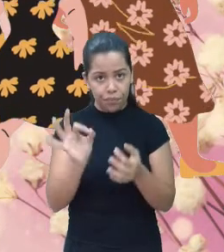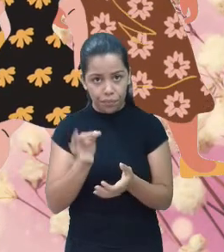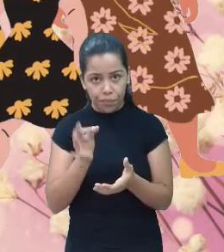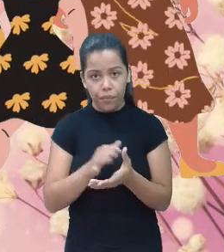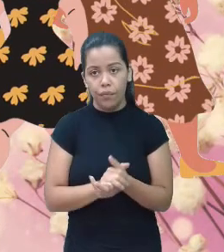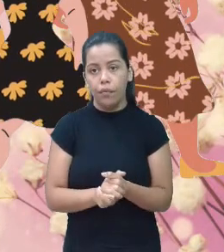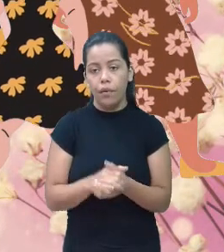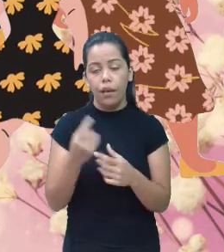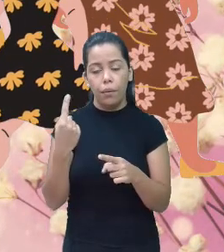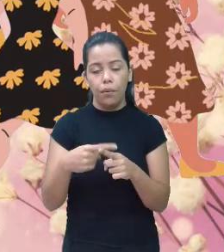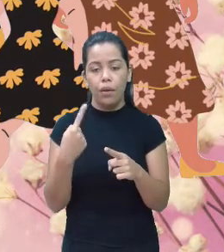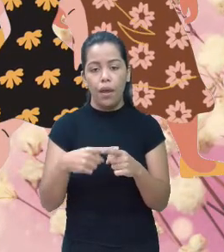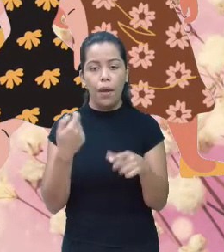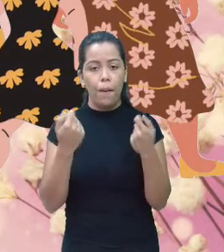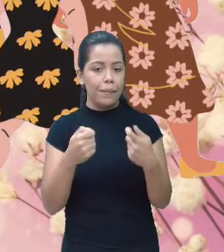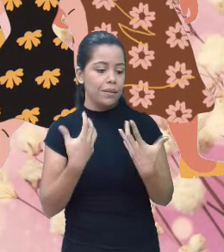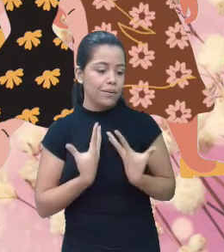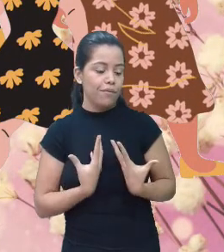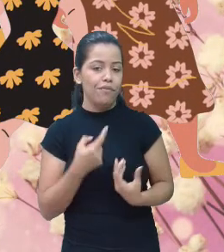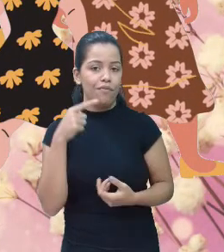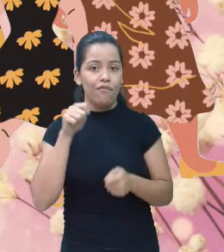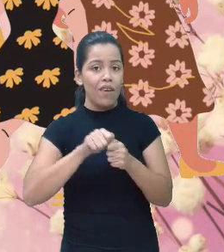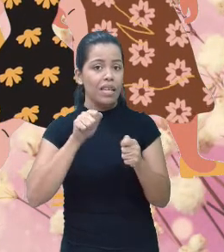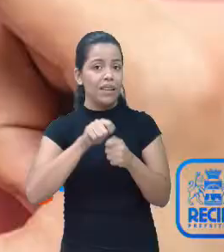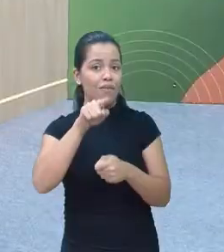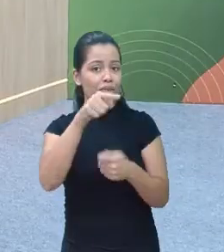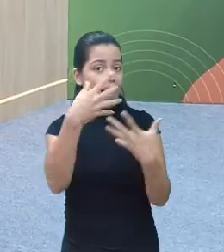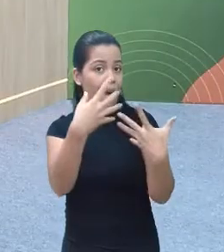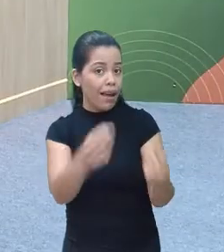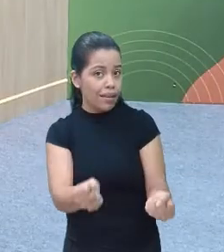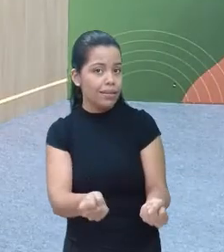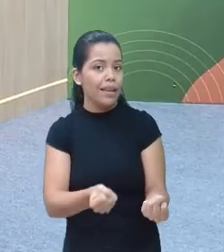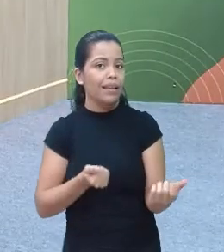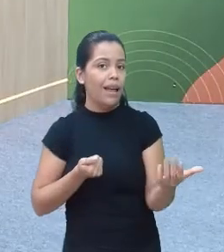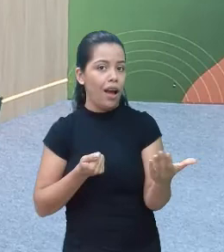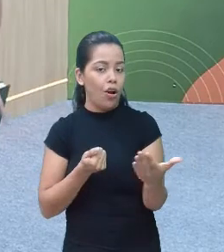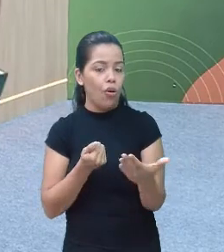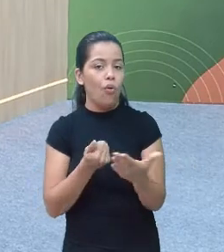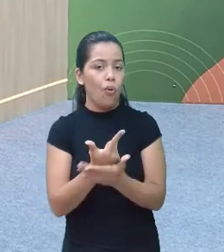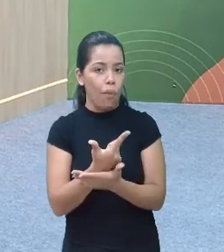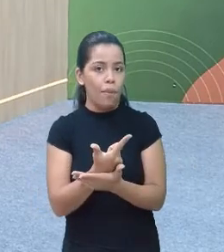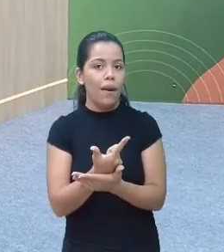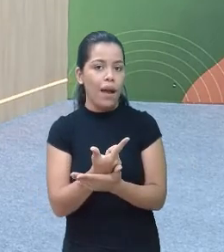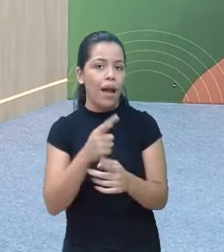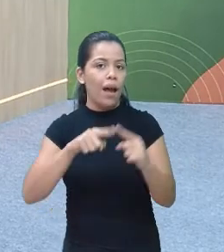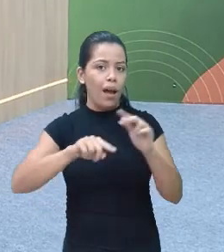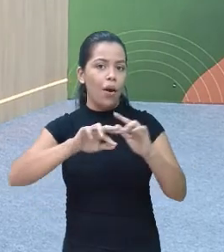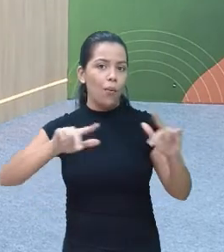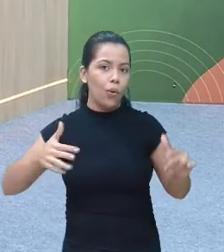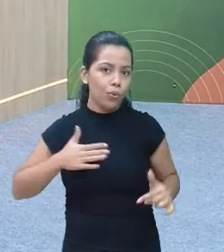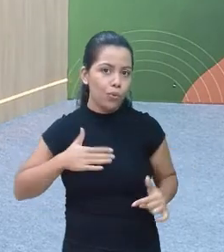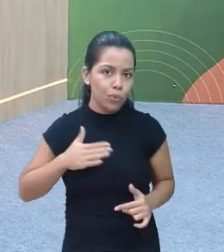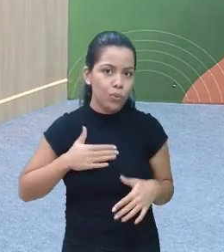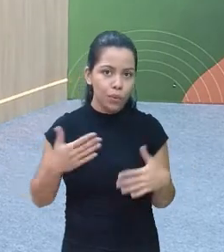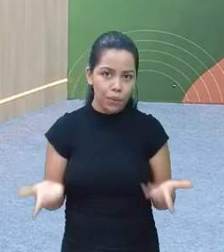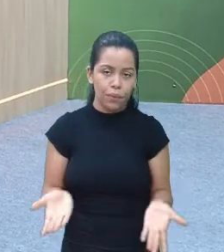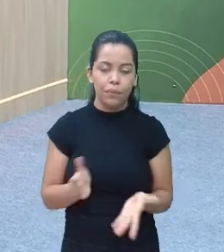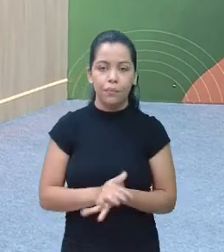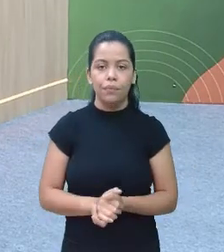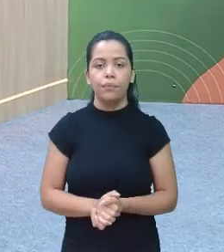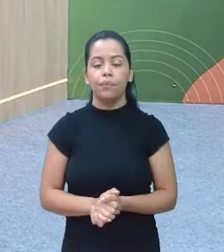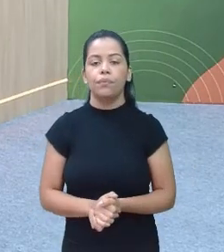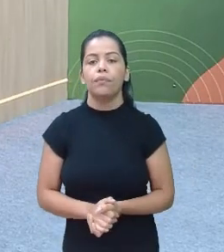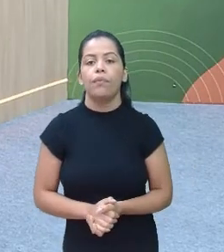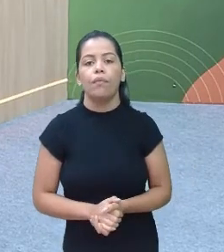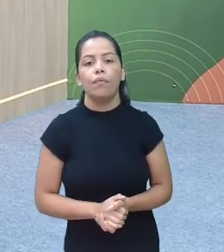é indispensável na vida de uma influencer, tá certo? O que mais? Então, Vivi, você está me dizendo que é